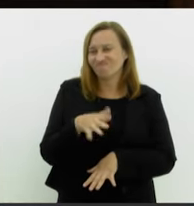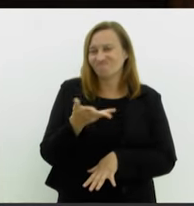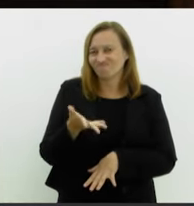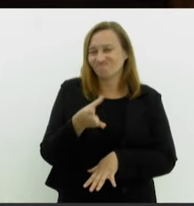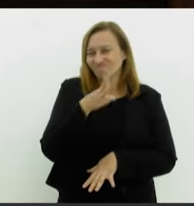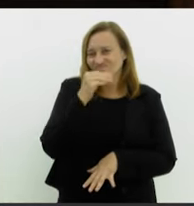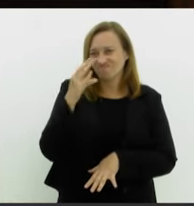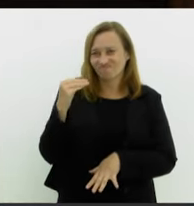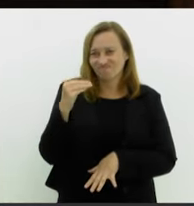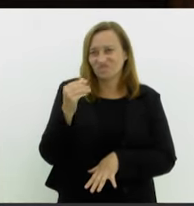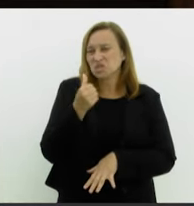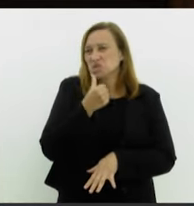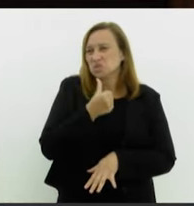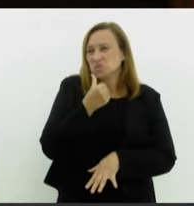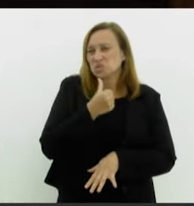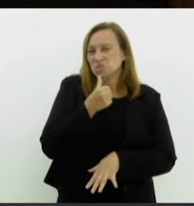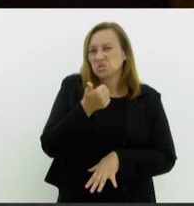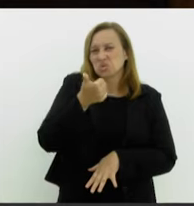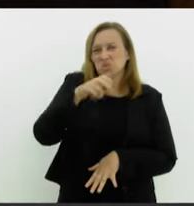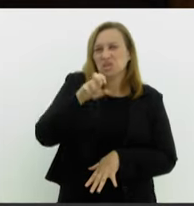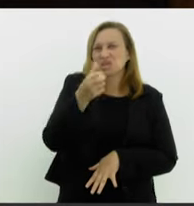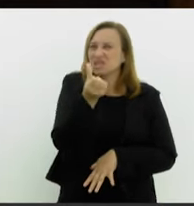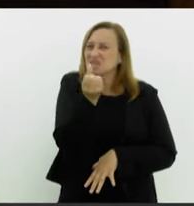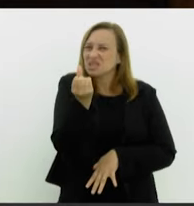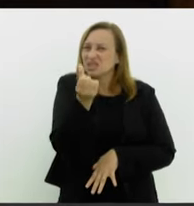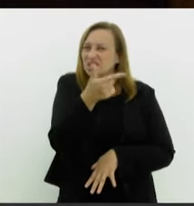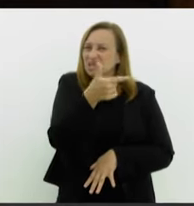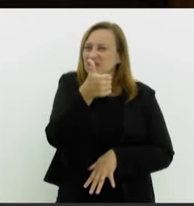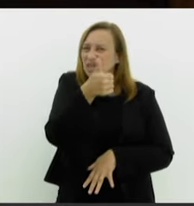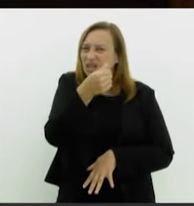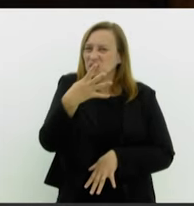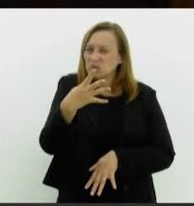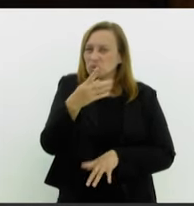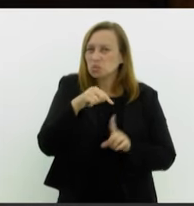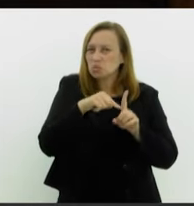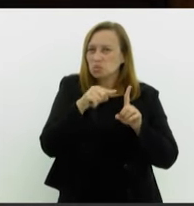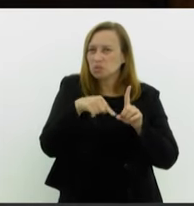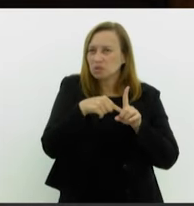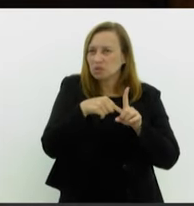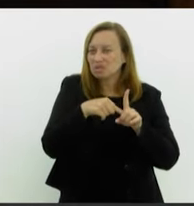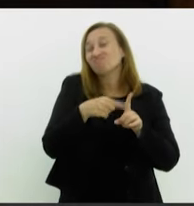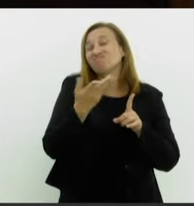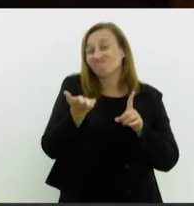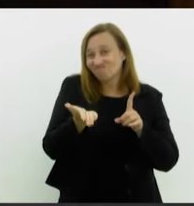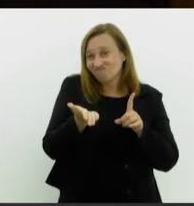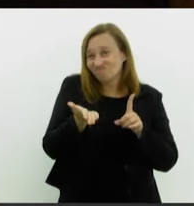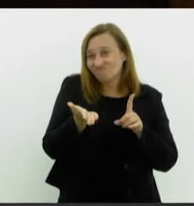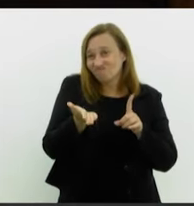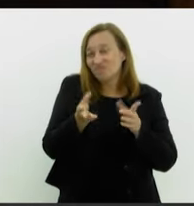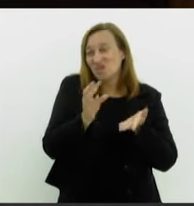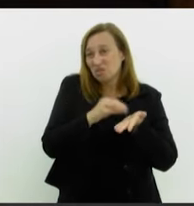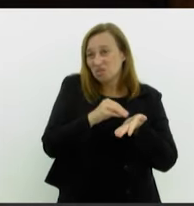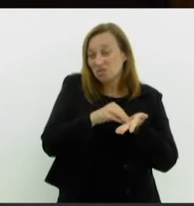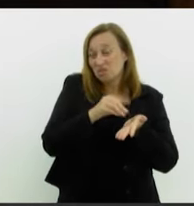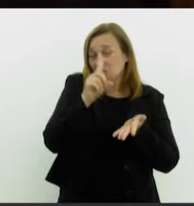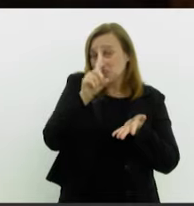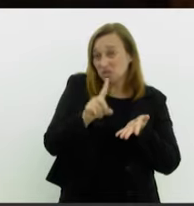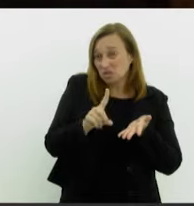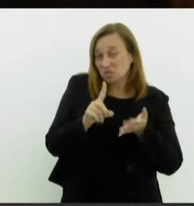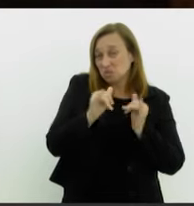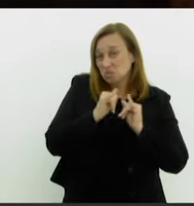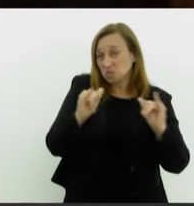aquelas meninas às vezes de 15 16 14 engravidando né às vezes por falta de direito de